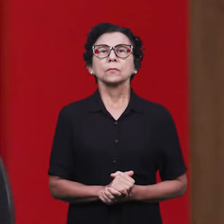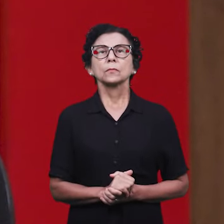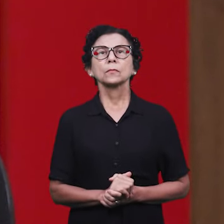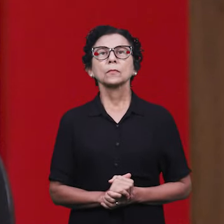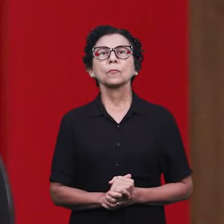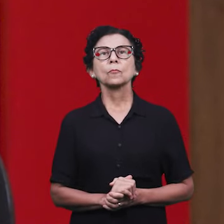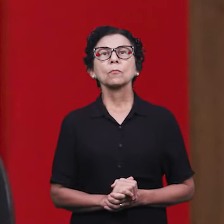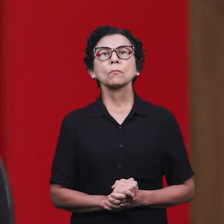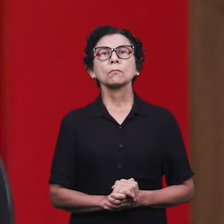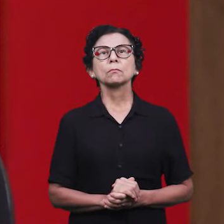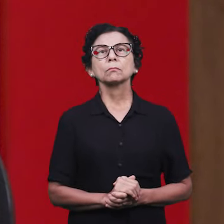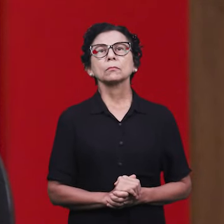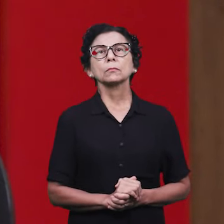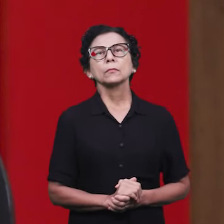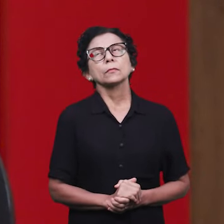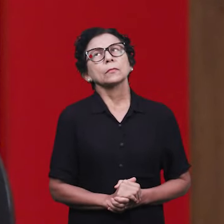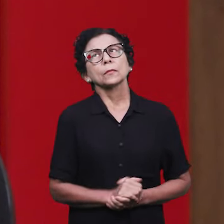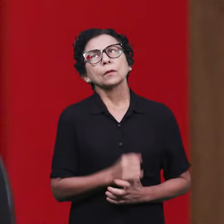cientistas que